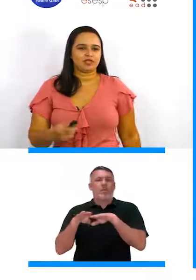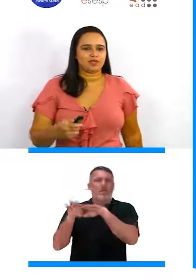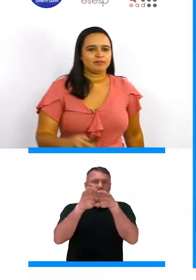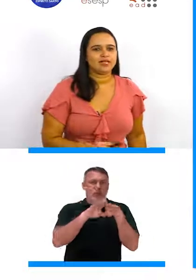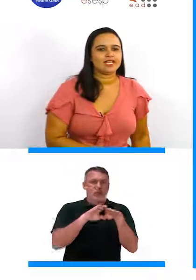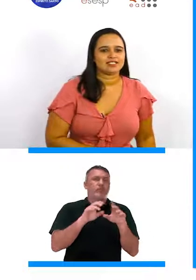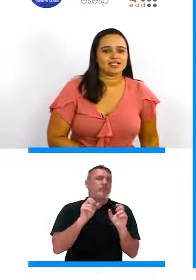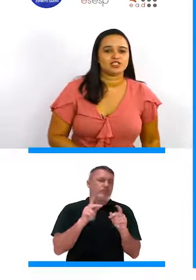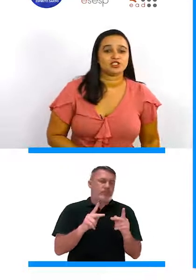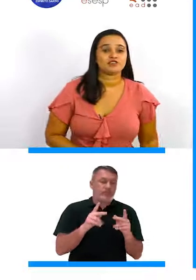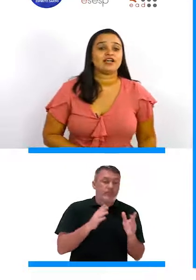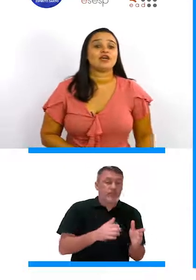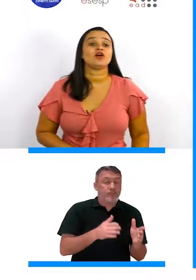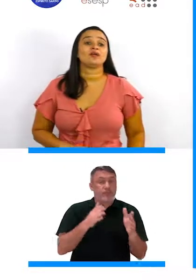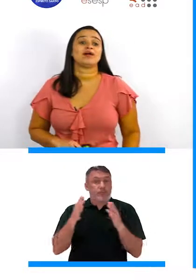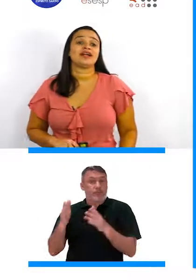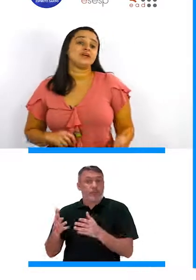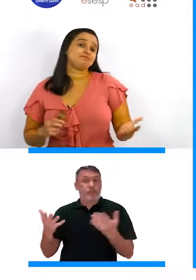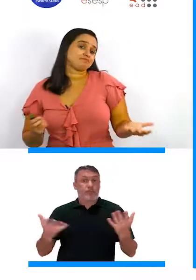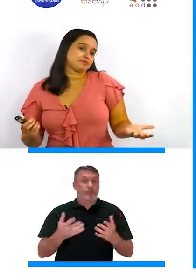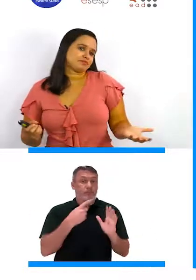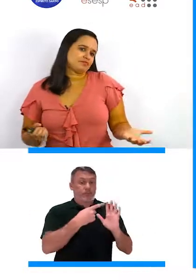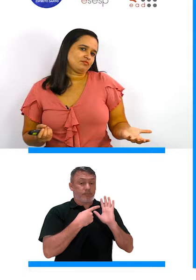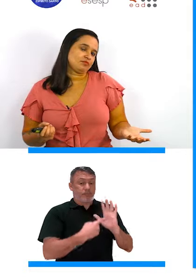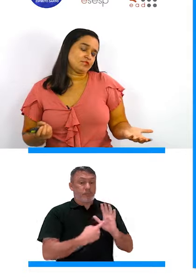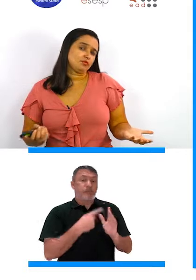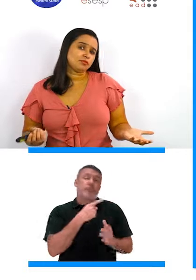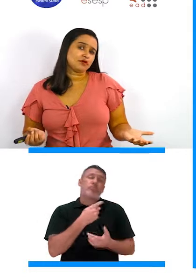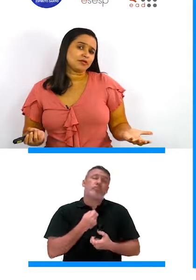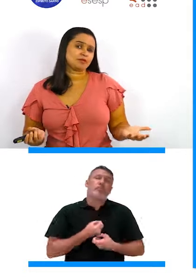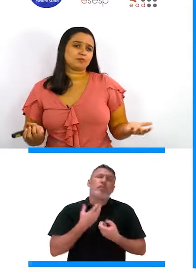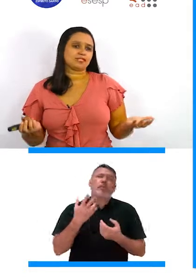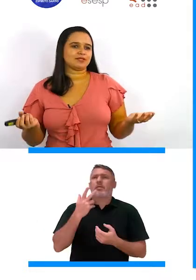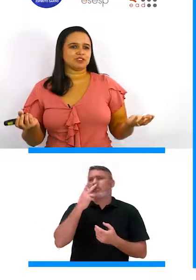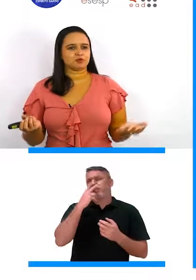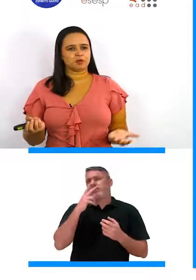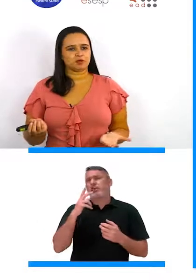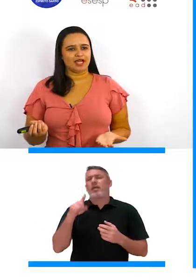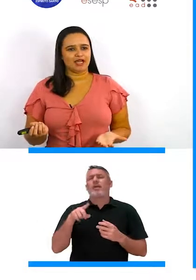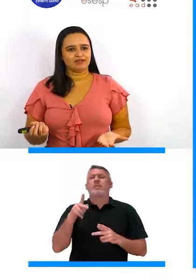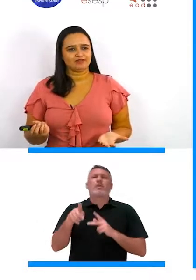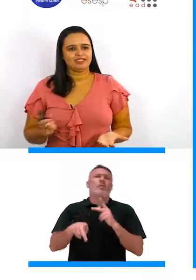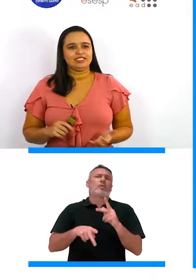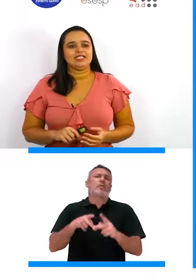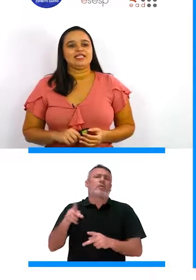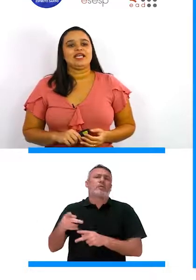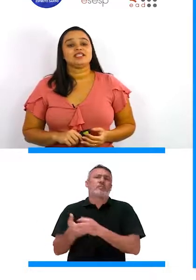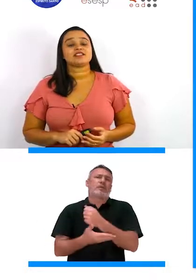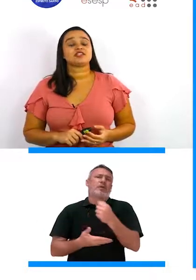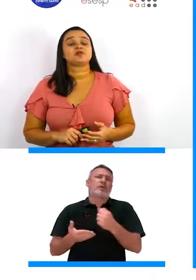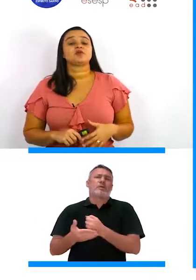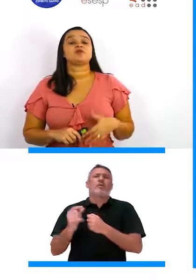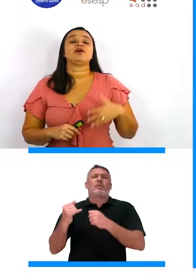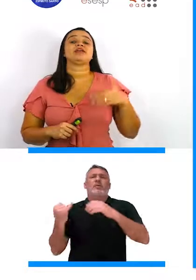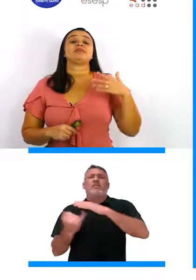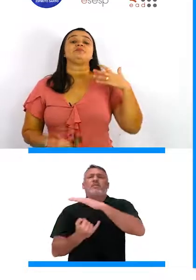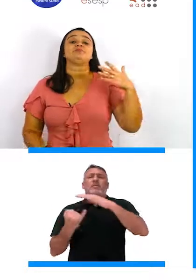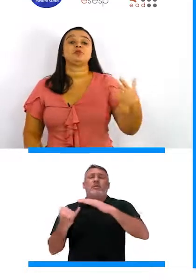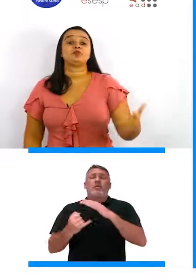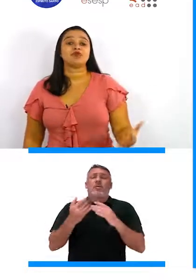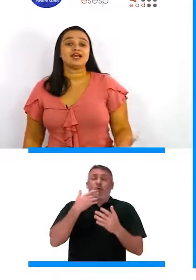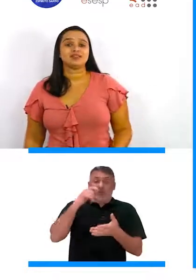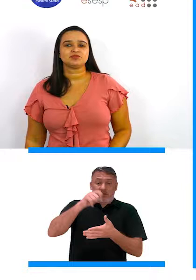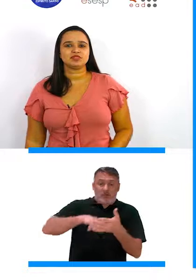padrão. Beleza, aí a gente vai agora para um poema completamente popular, escrito por um